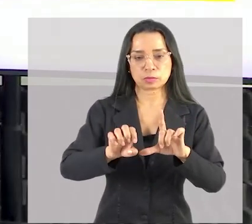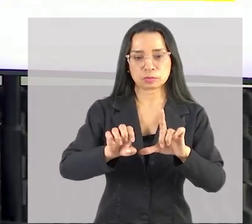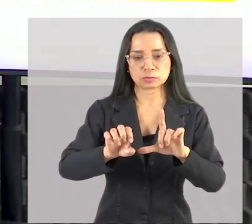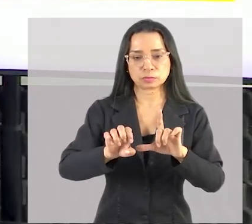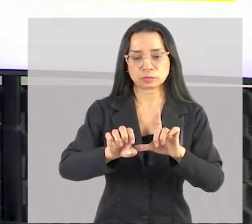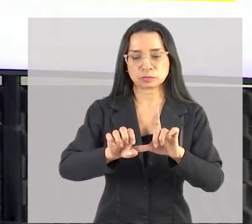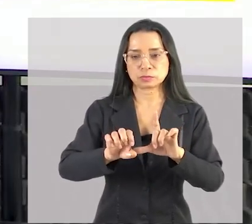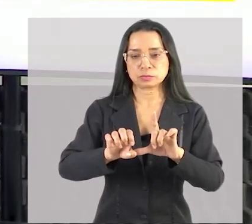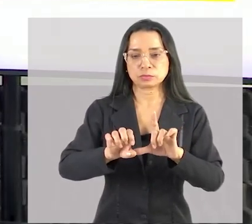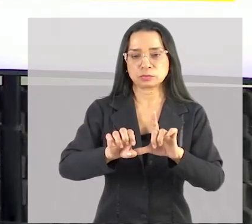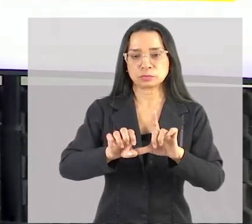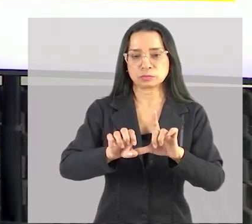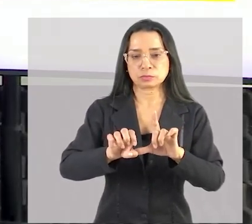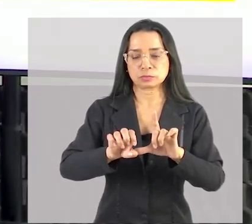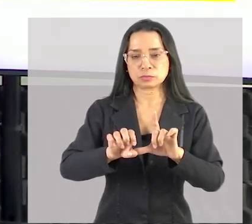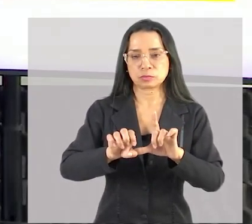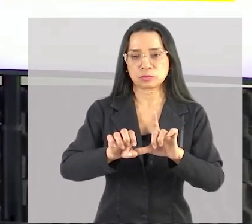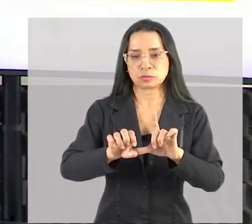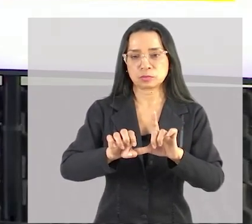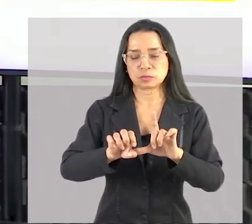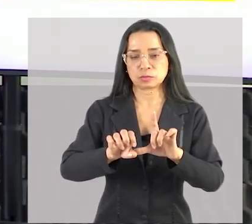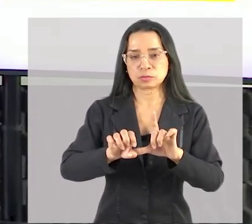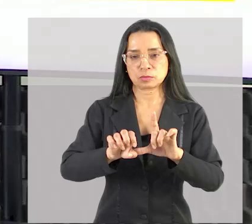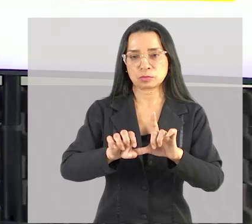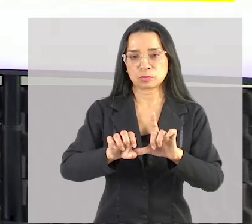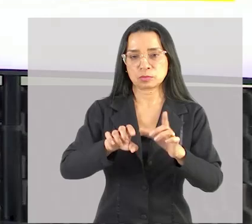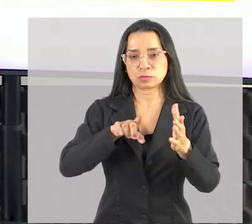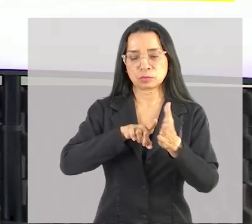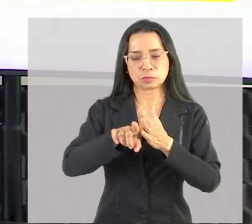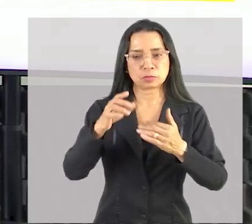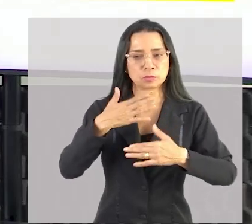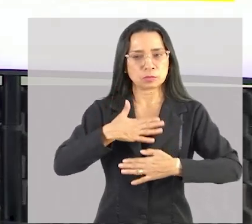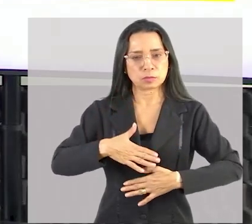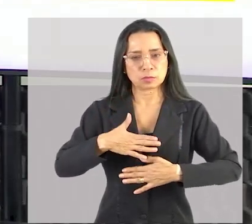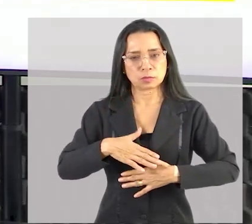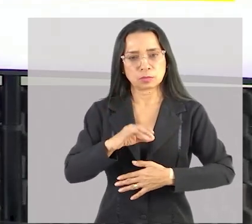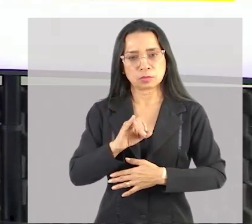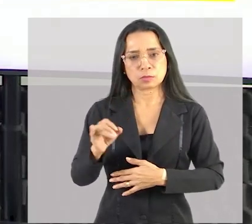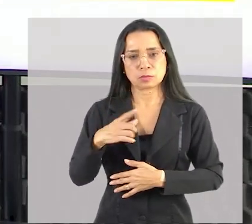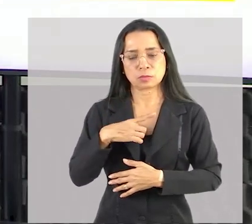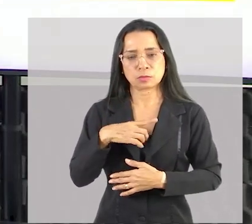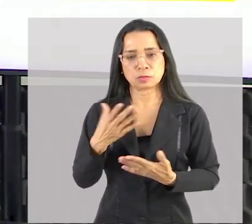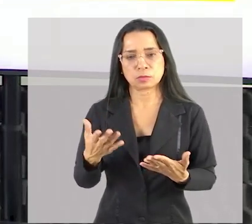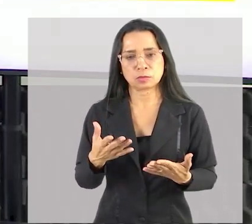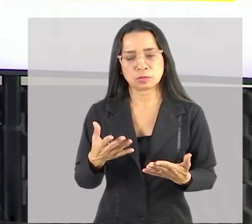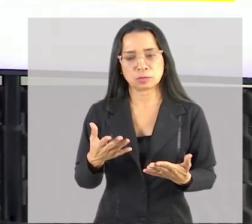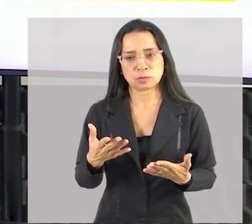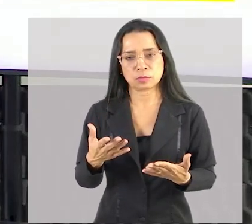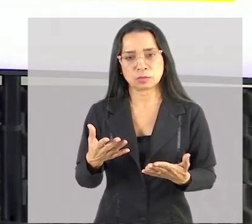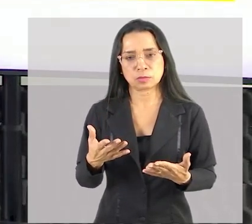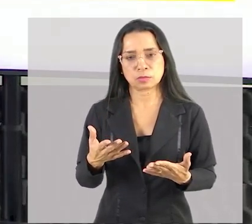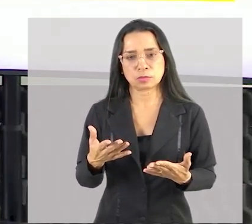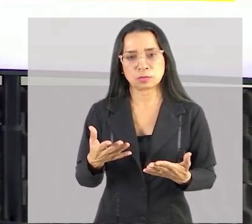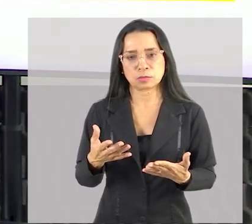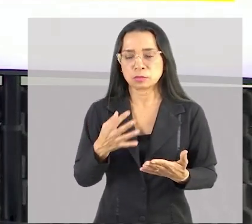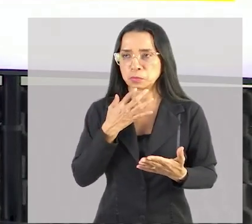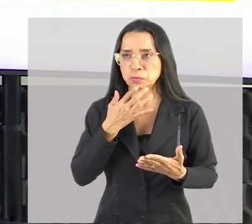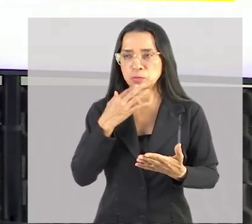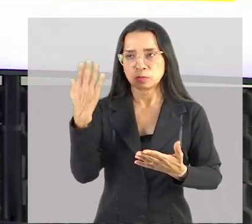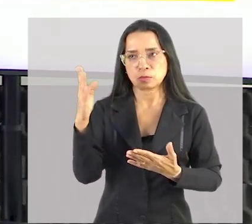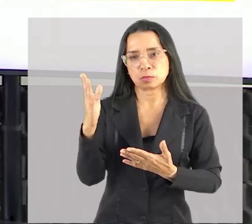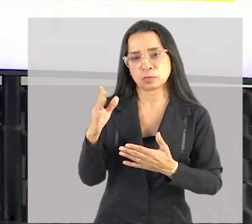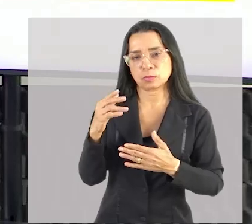como resposta essa questão letra E. Então, uma questão bem tranquila. Se você tivesse nossa ausência, até da própria biologia, tu conseguiria desenvolver